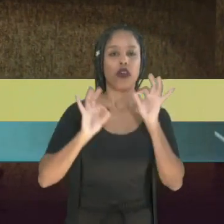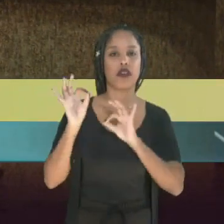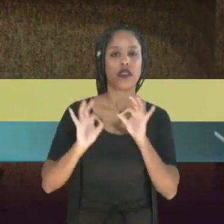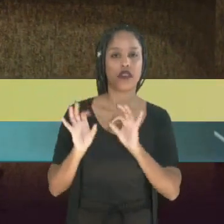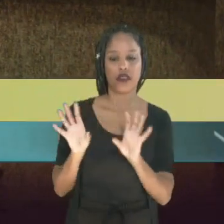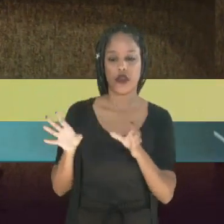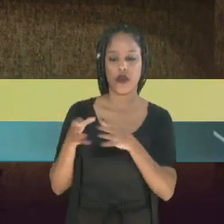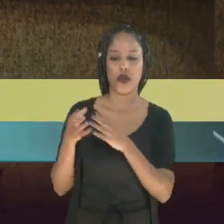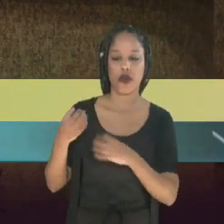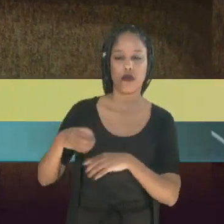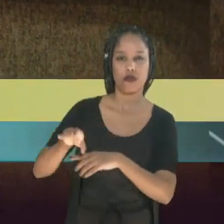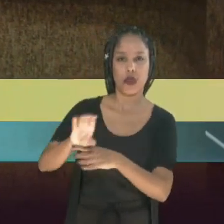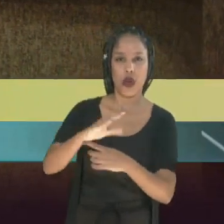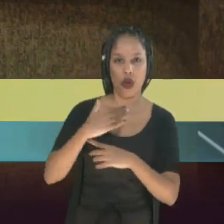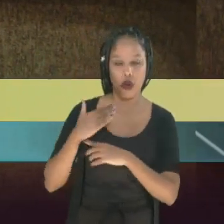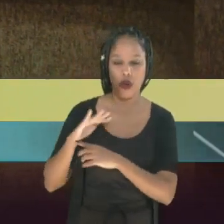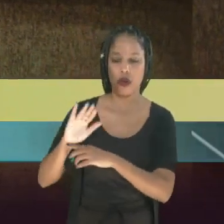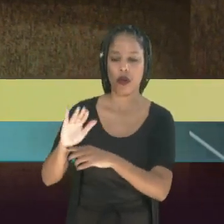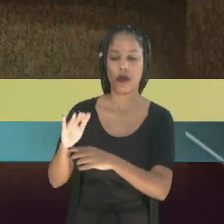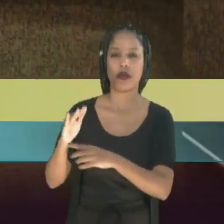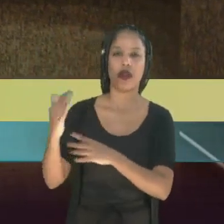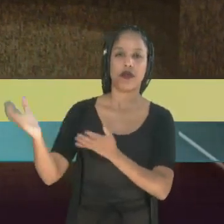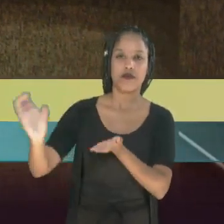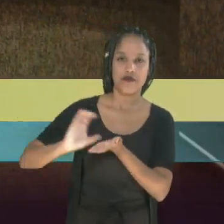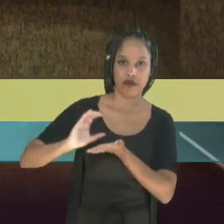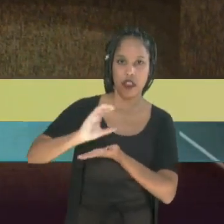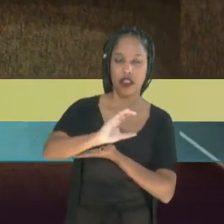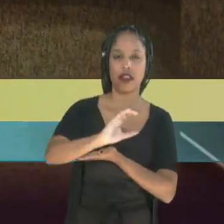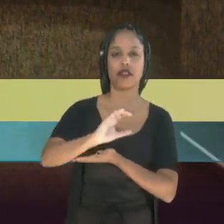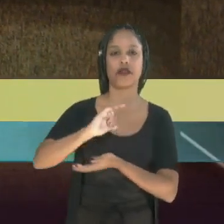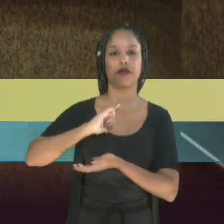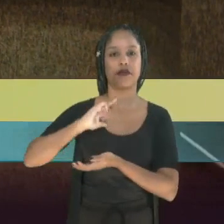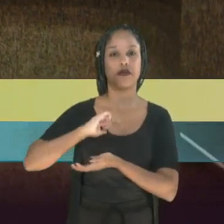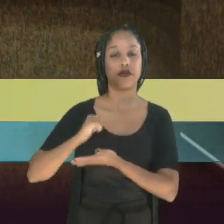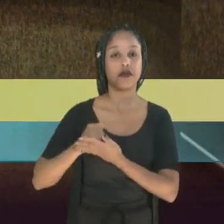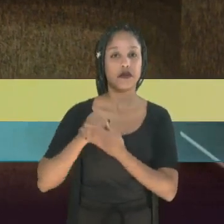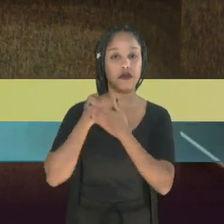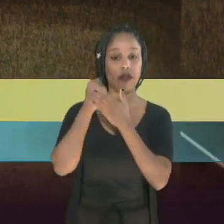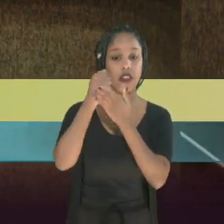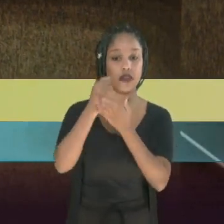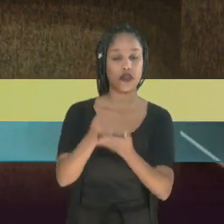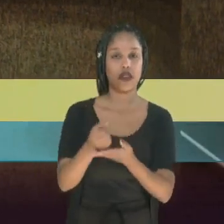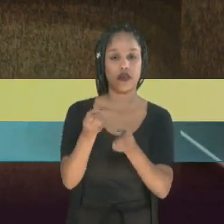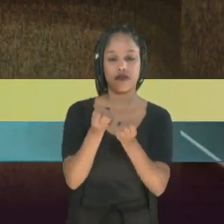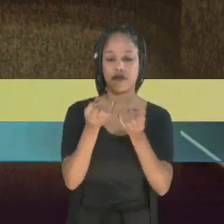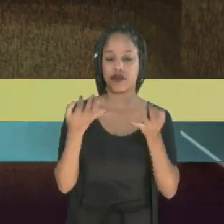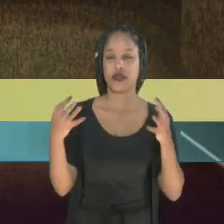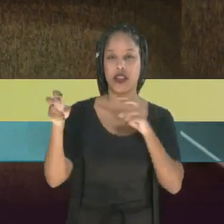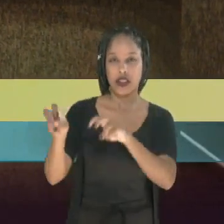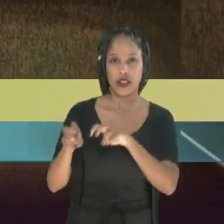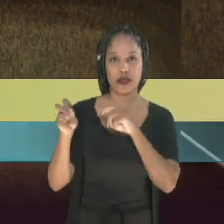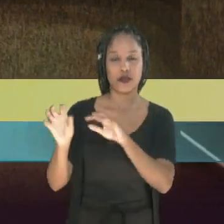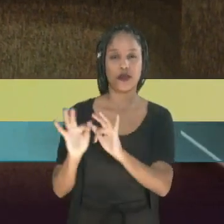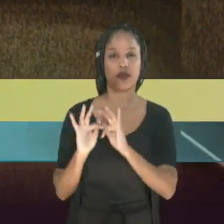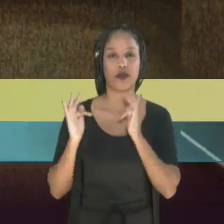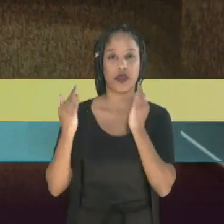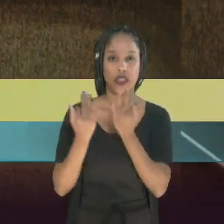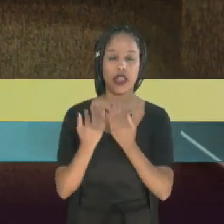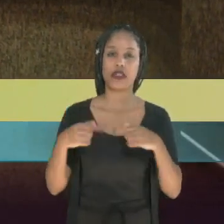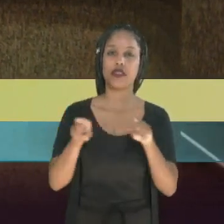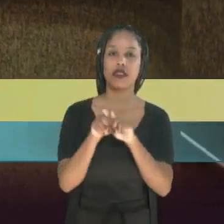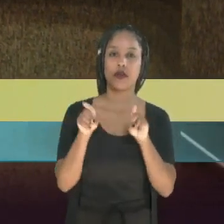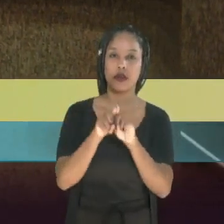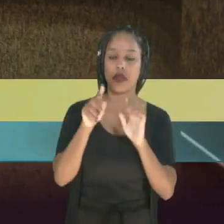de crédito. São experiências que estão ajudando a muitos agricultores familiares, também aqui